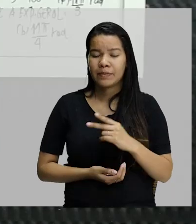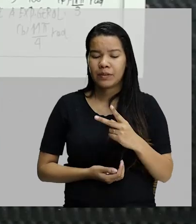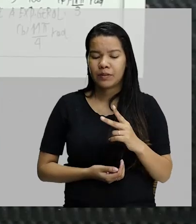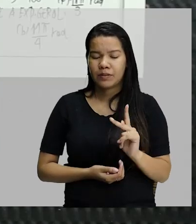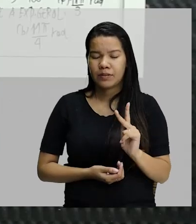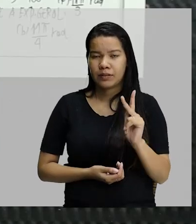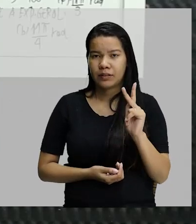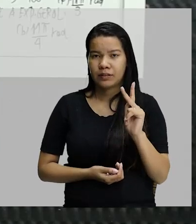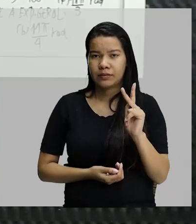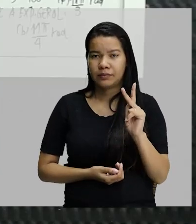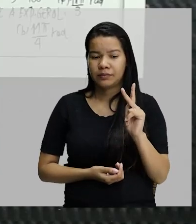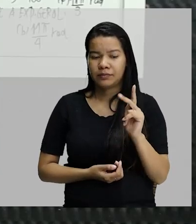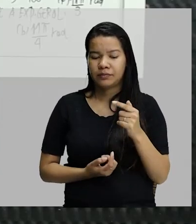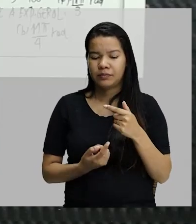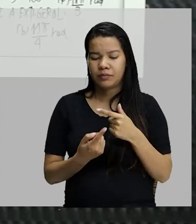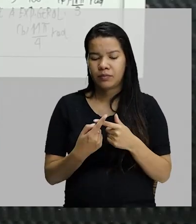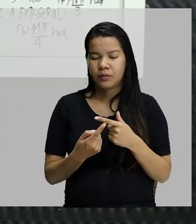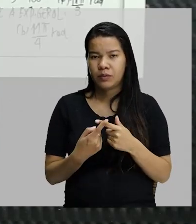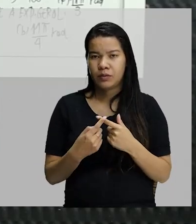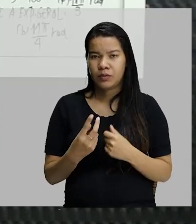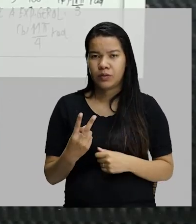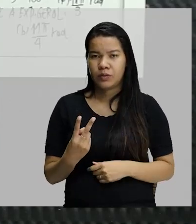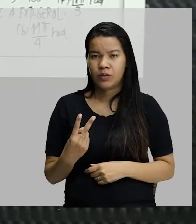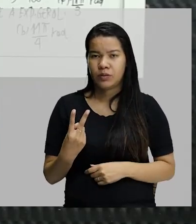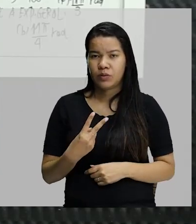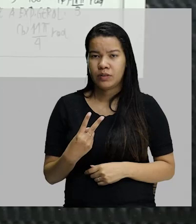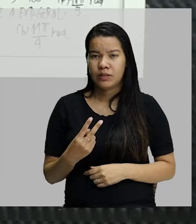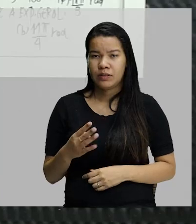2K multiplicado por 2π.